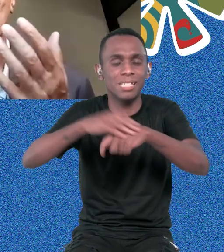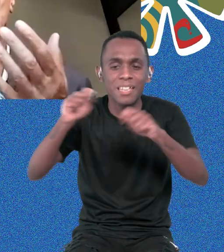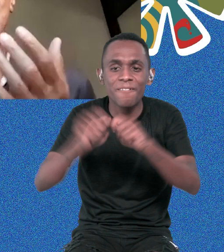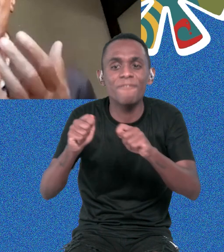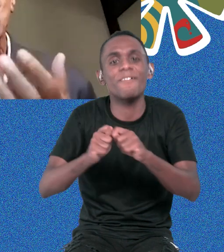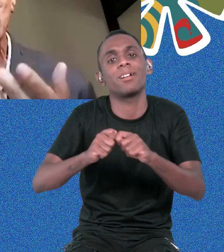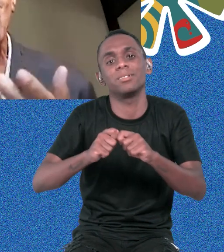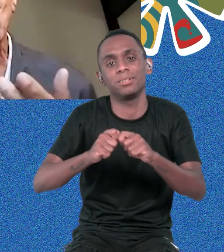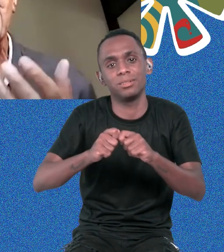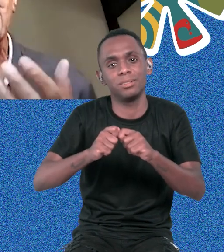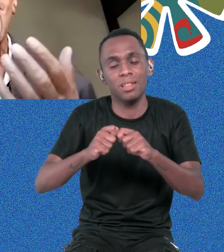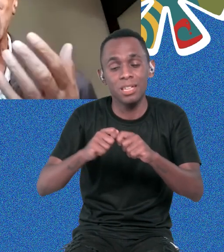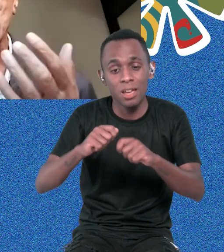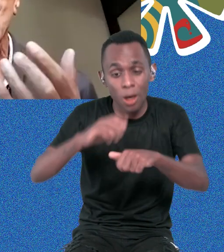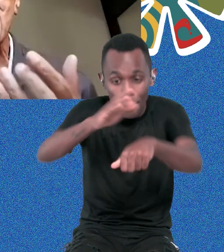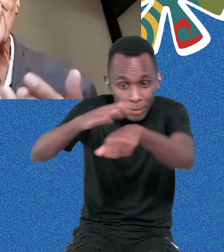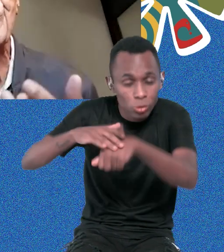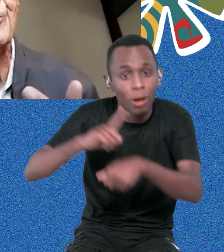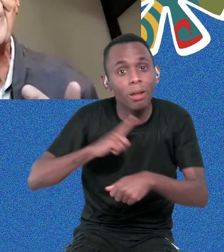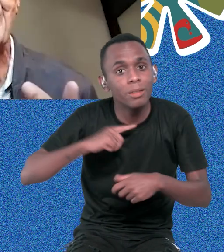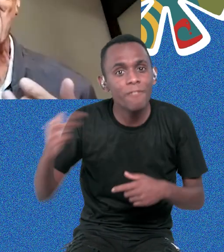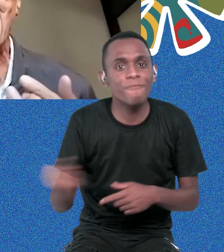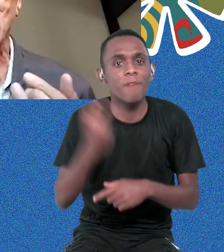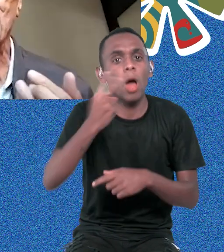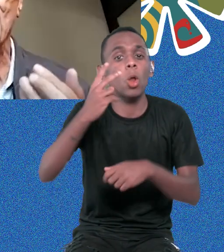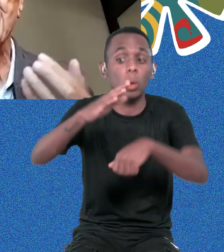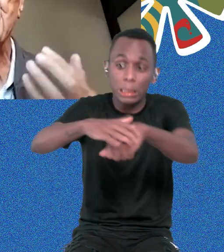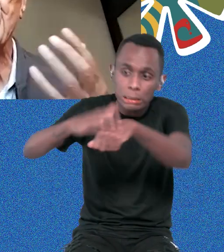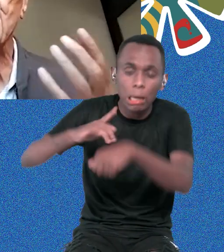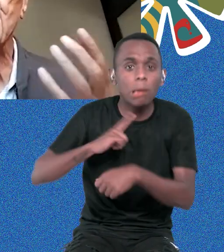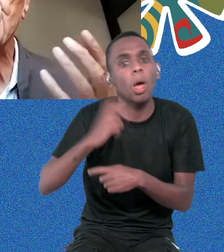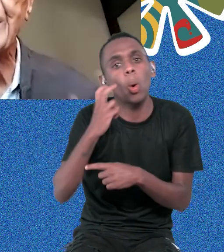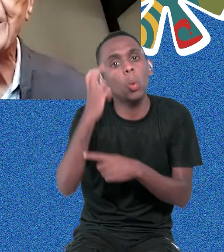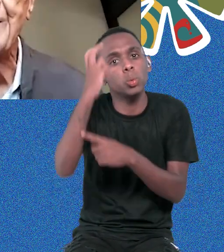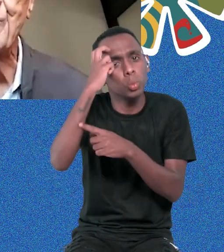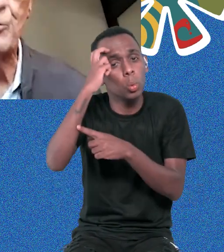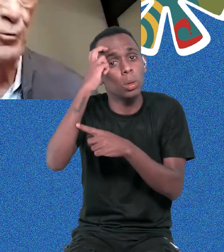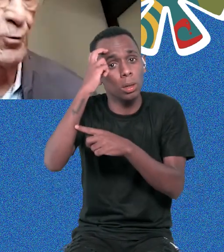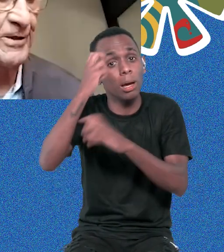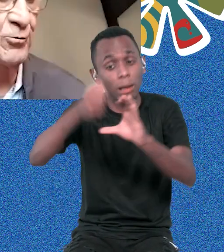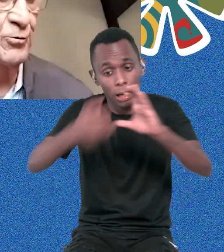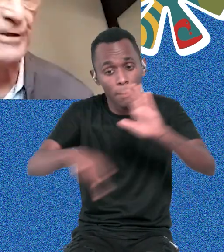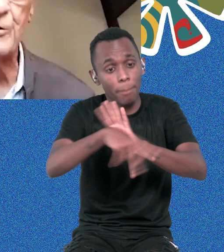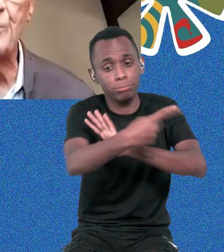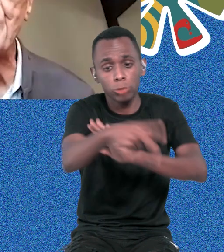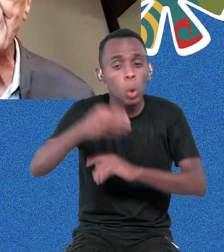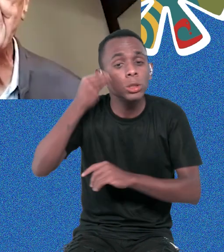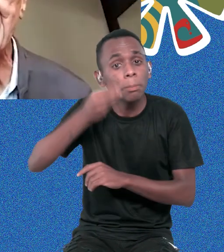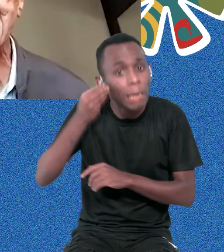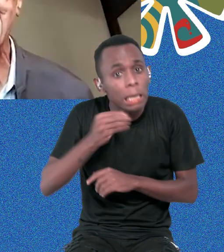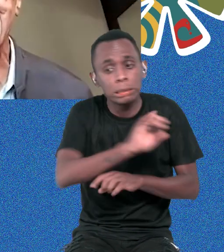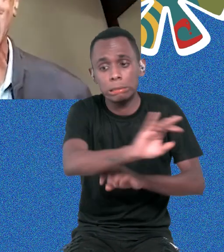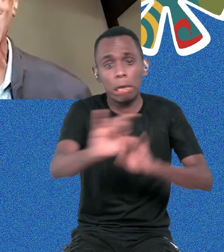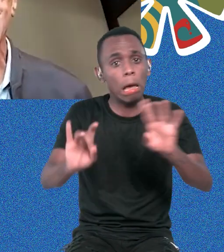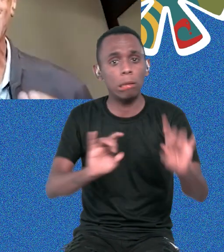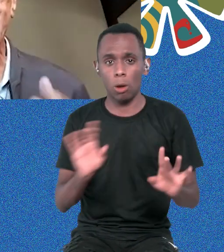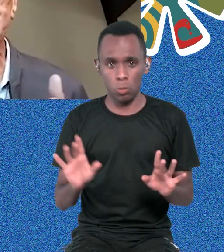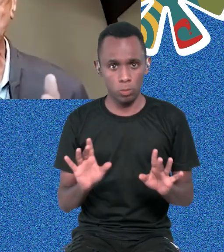como sujeitos de valores, sujeitos de cultura, sujeitos de posturas, sujeitos de